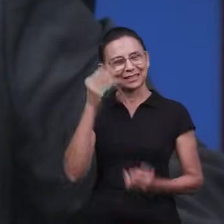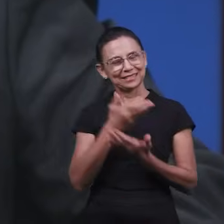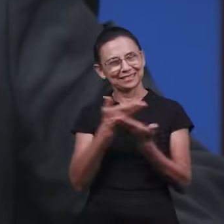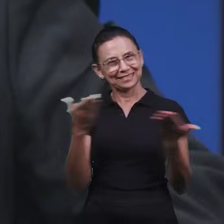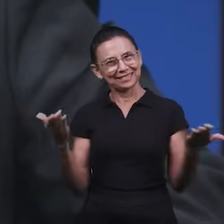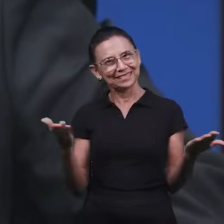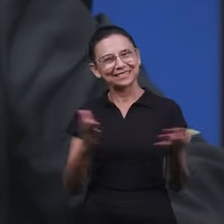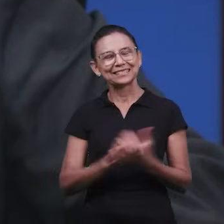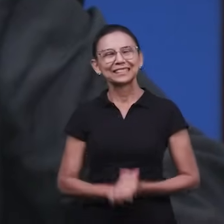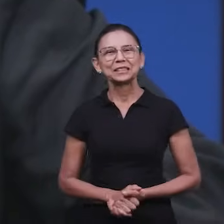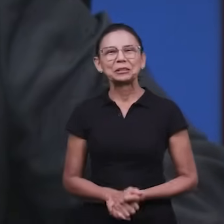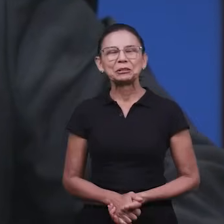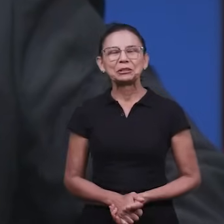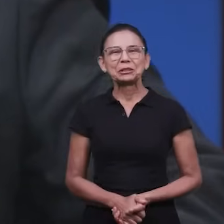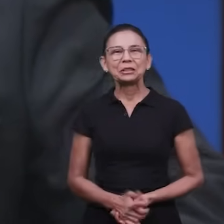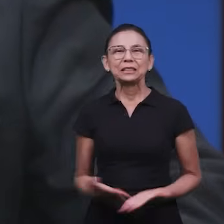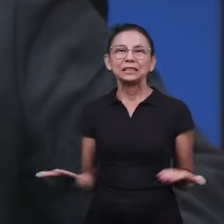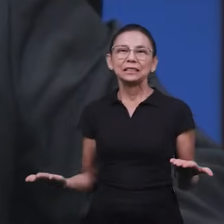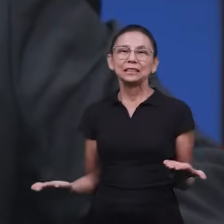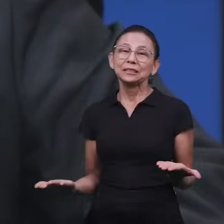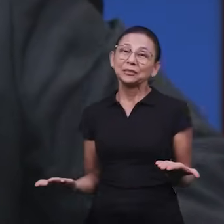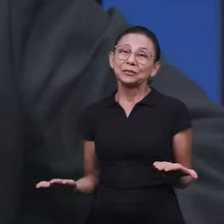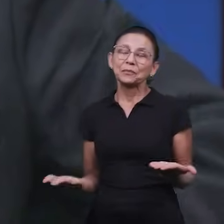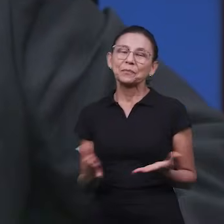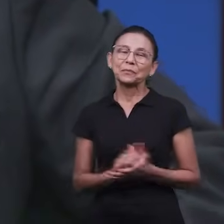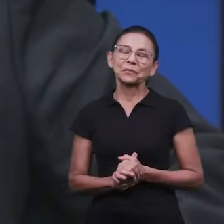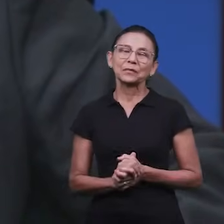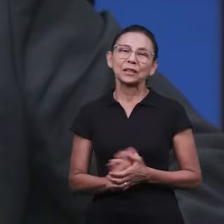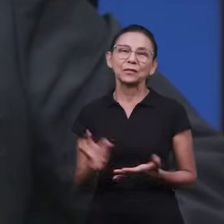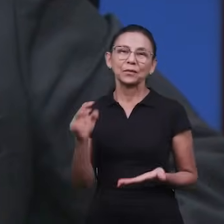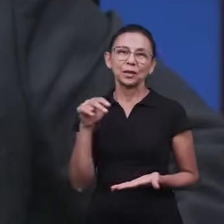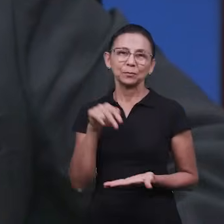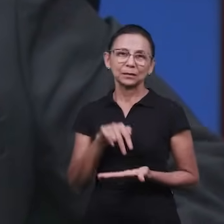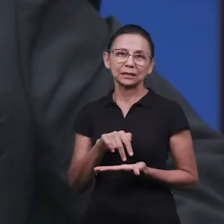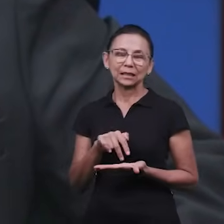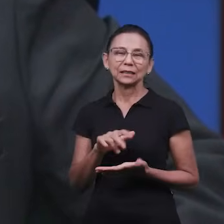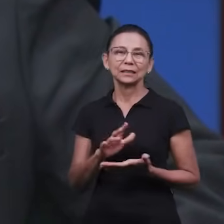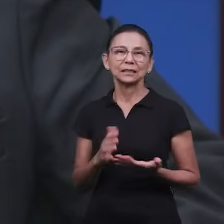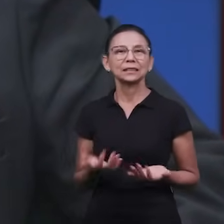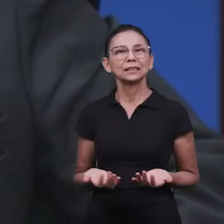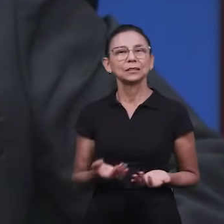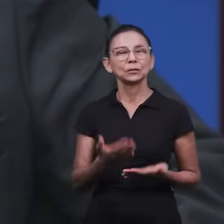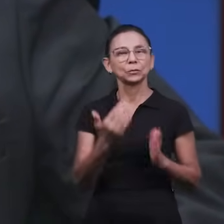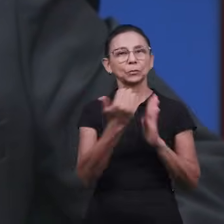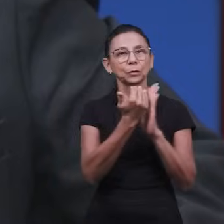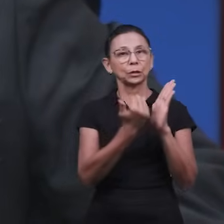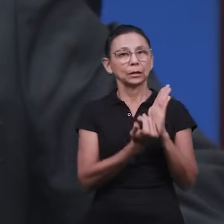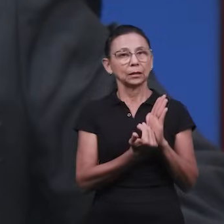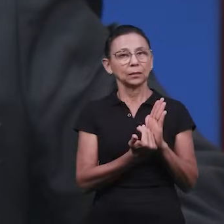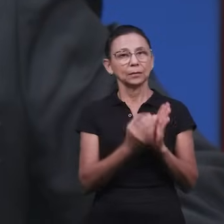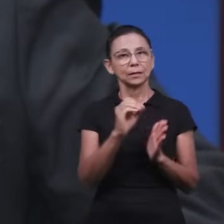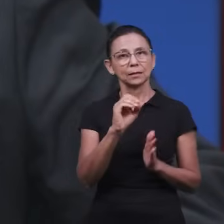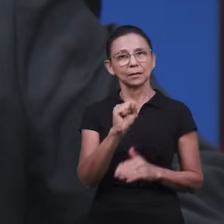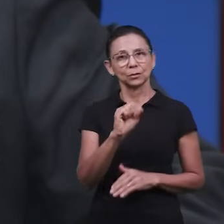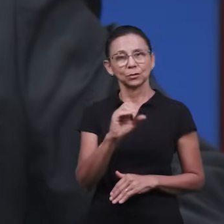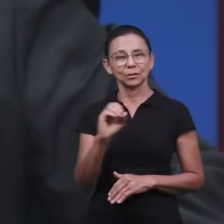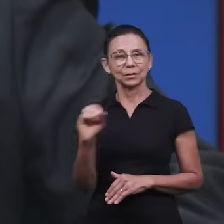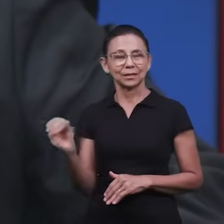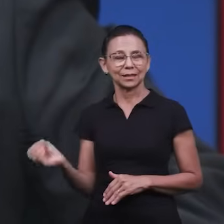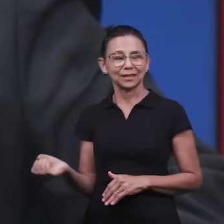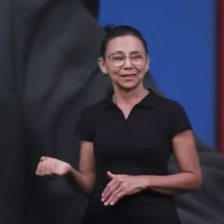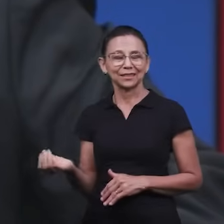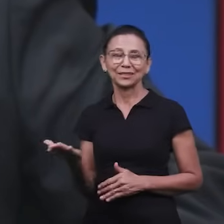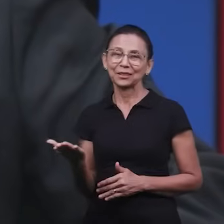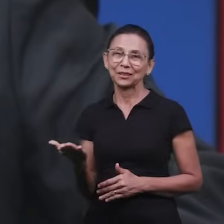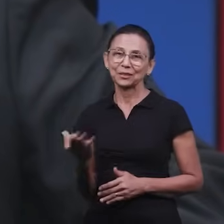Irmãos, a paz do Senhor a todos. Estamos aqui mais uma vez no programa Ligue 0800. Eu estou aqui